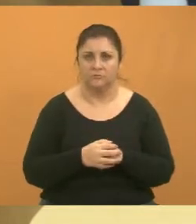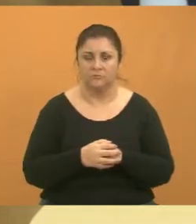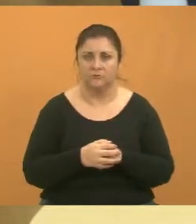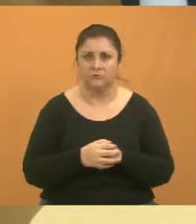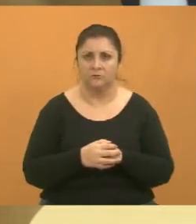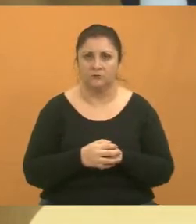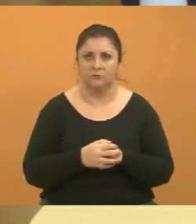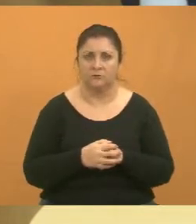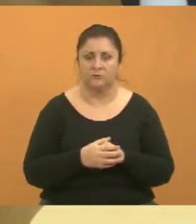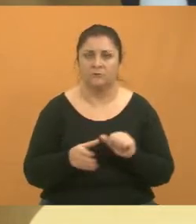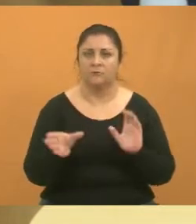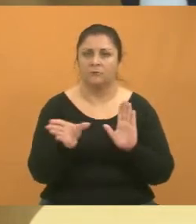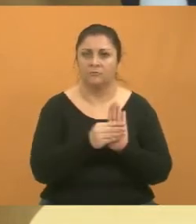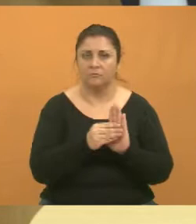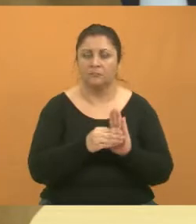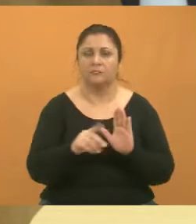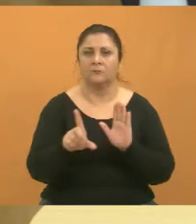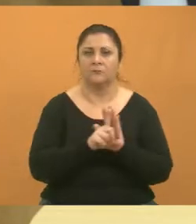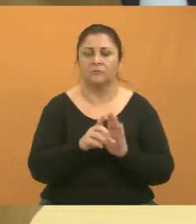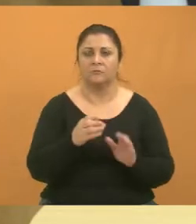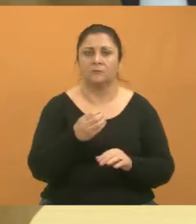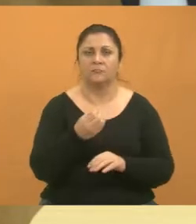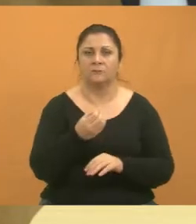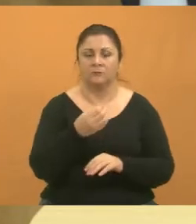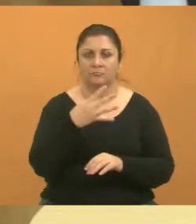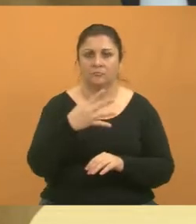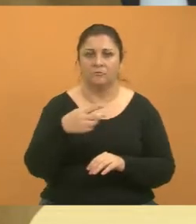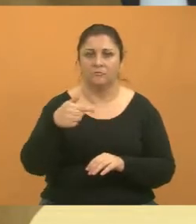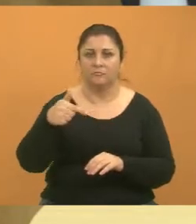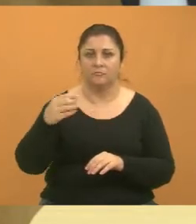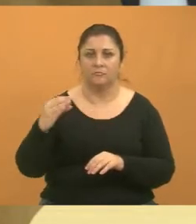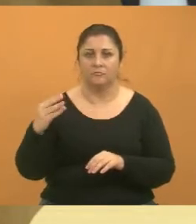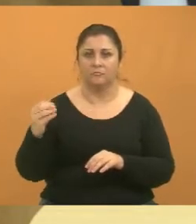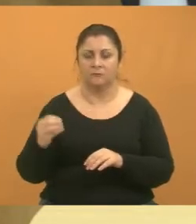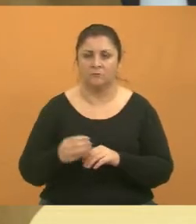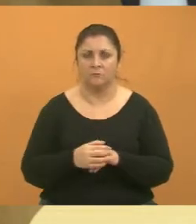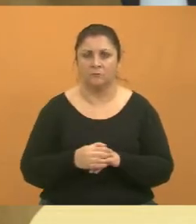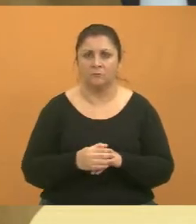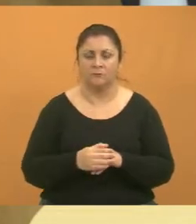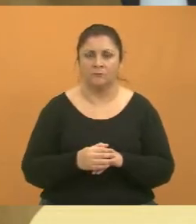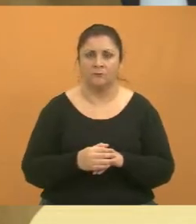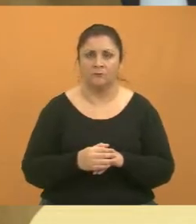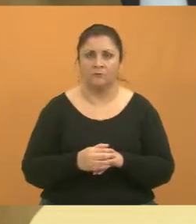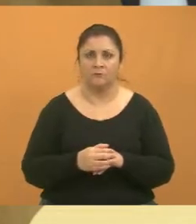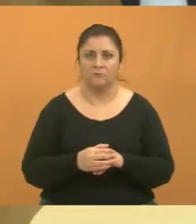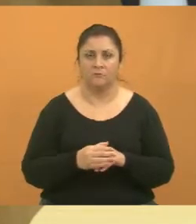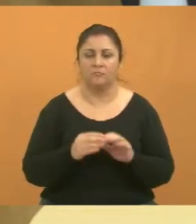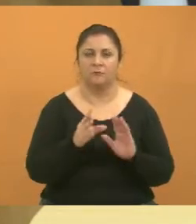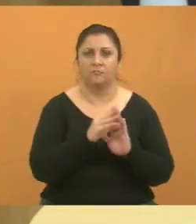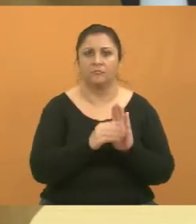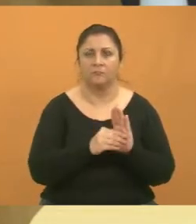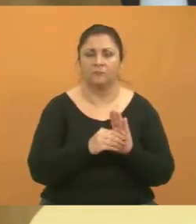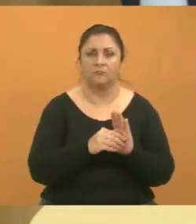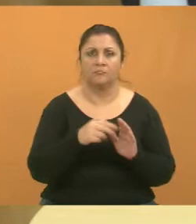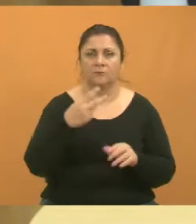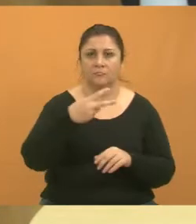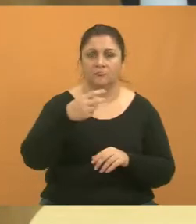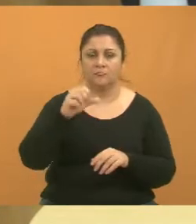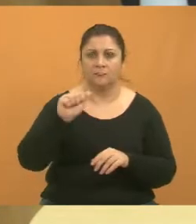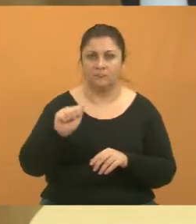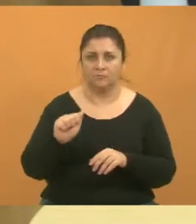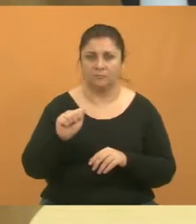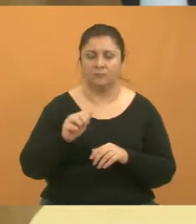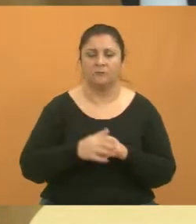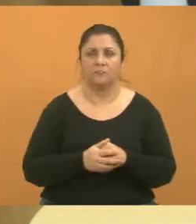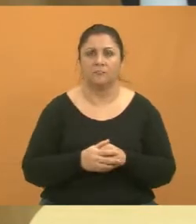lei número 4.740, que será o 2º A com a seguinte redação. Artigo 2º A. Os